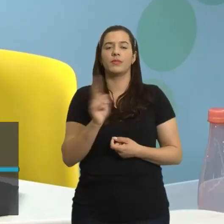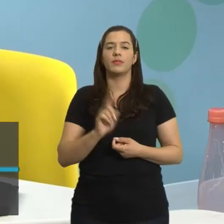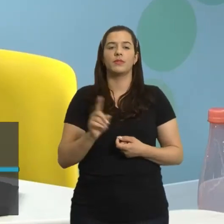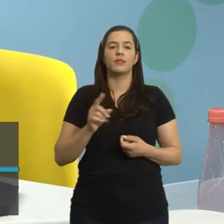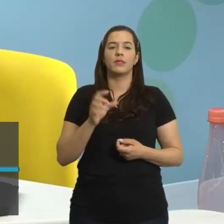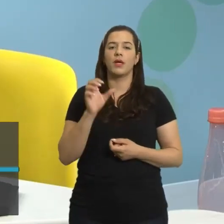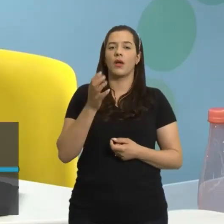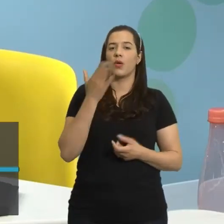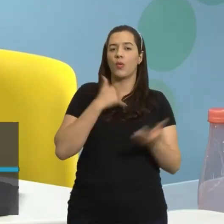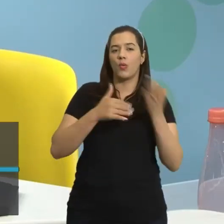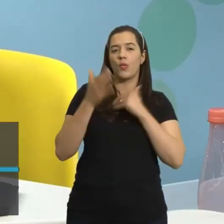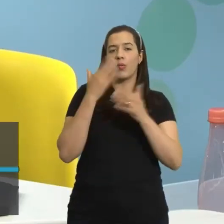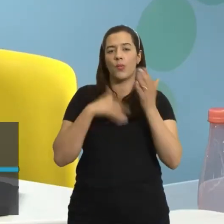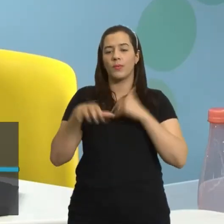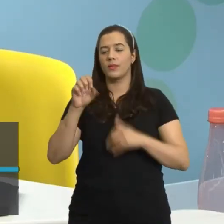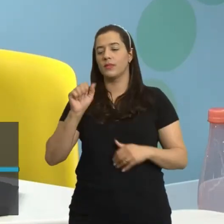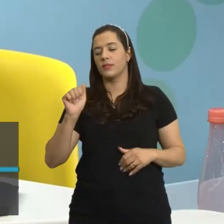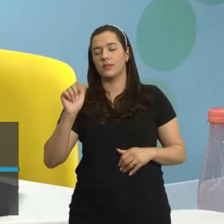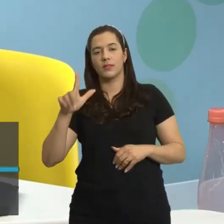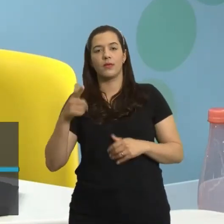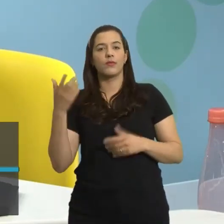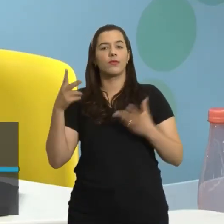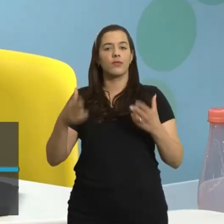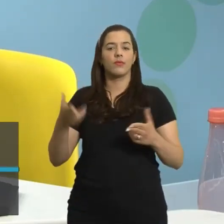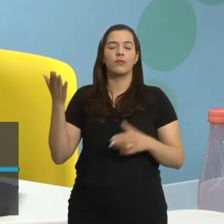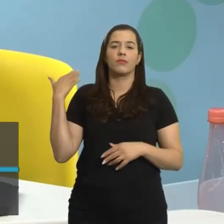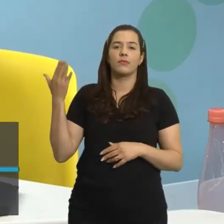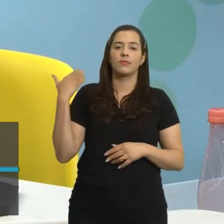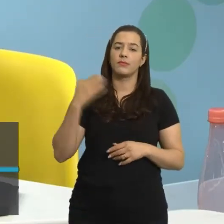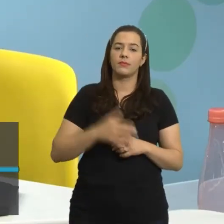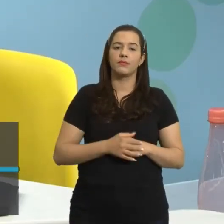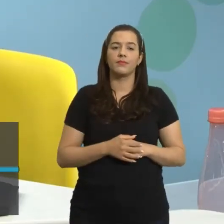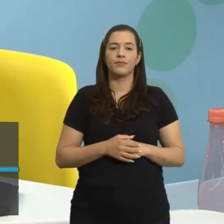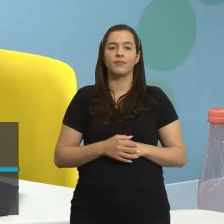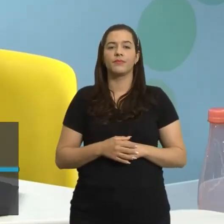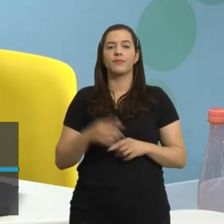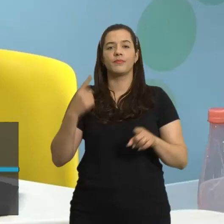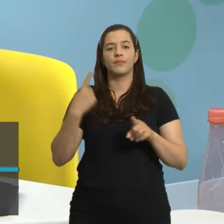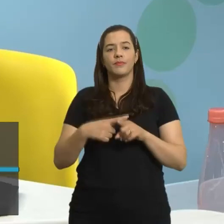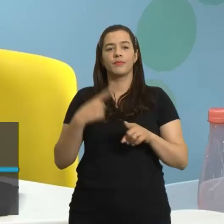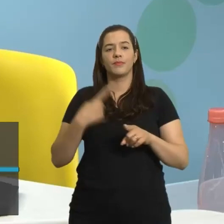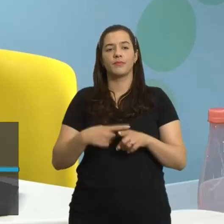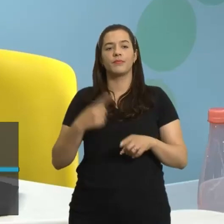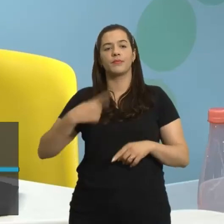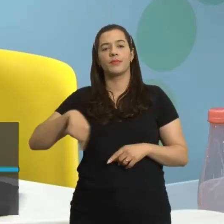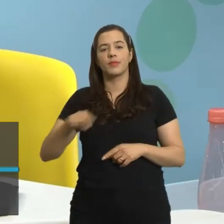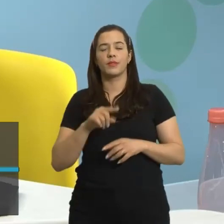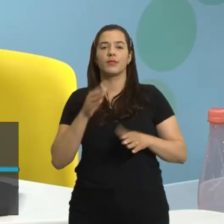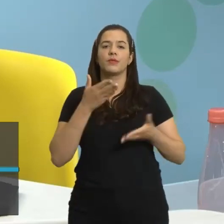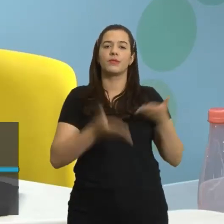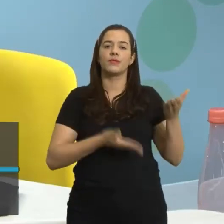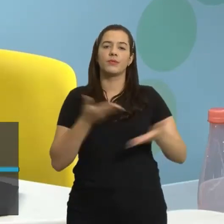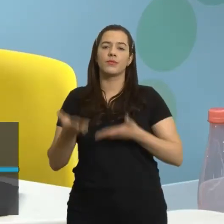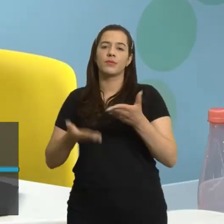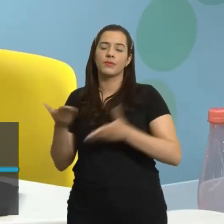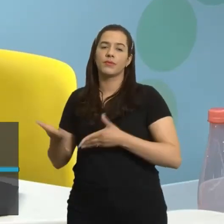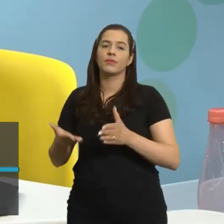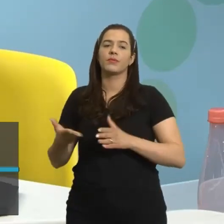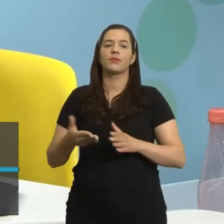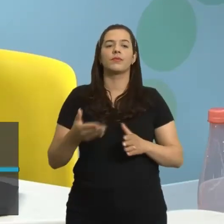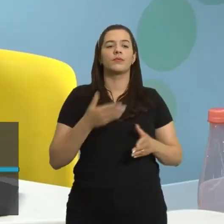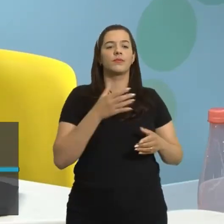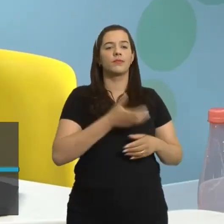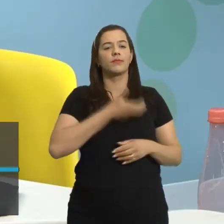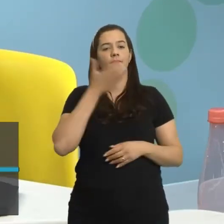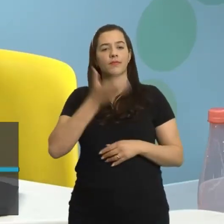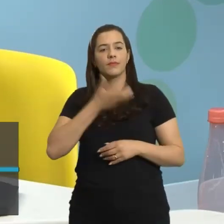tanto sal como acontecia no passado. Por quê? Por uma questão de conservação dos alimentos, por uma questão